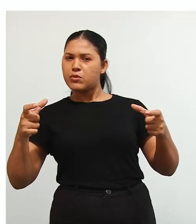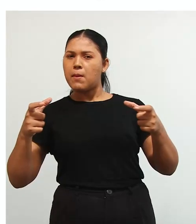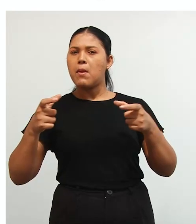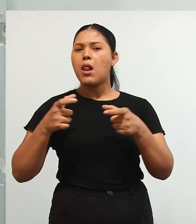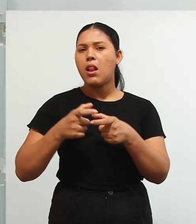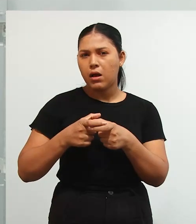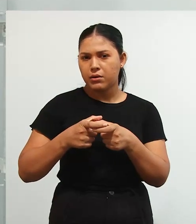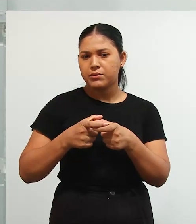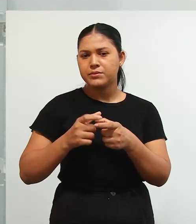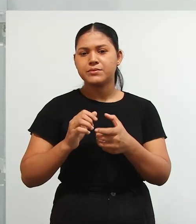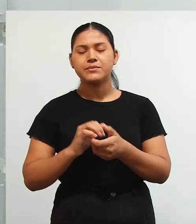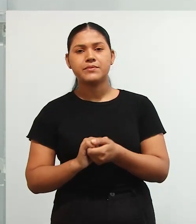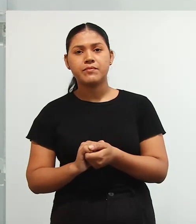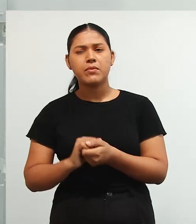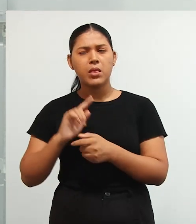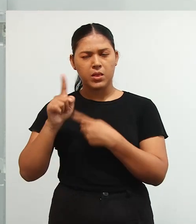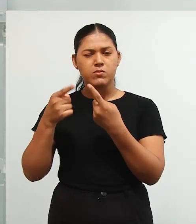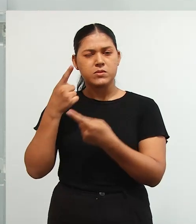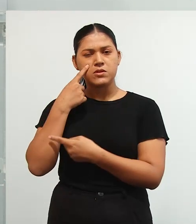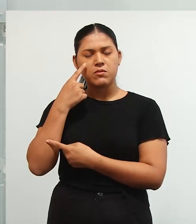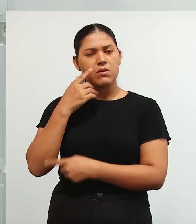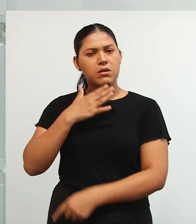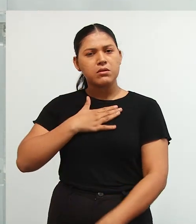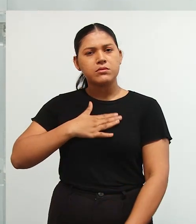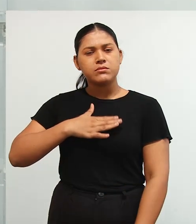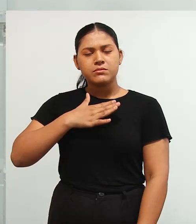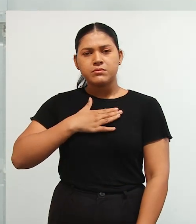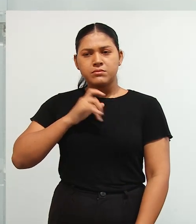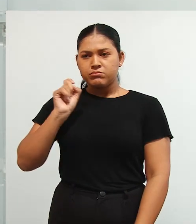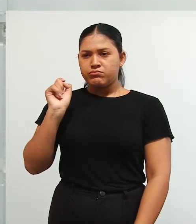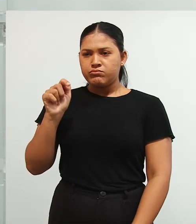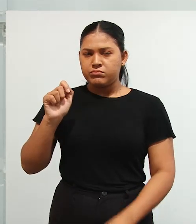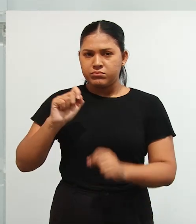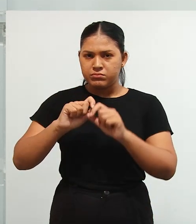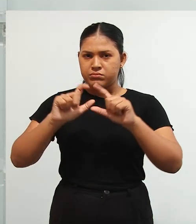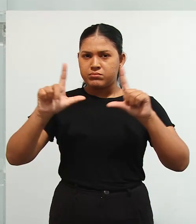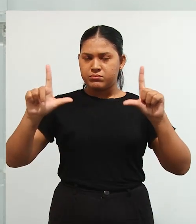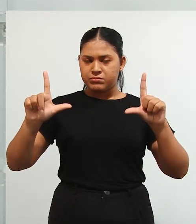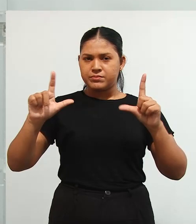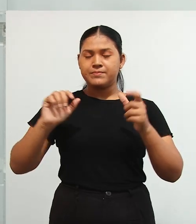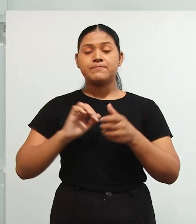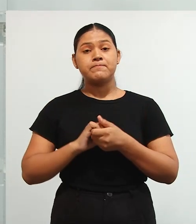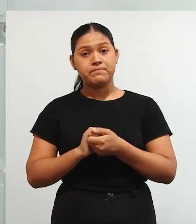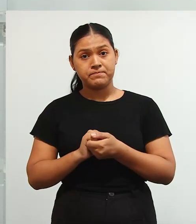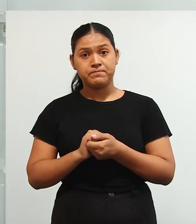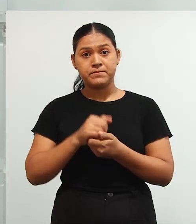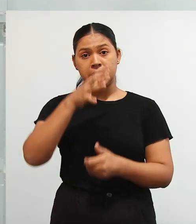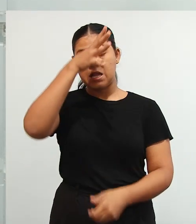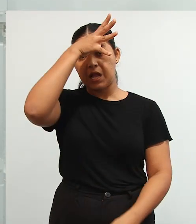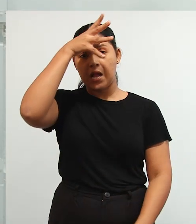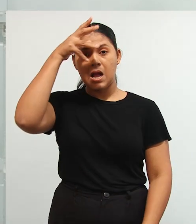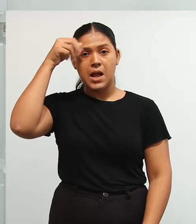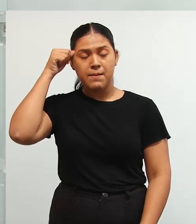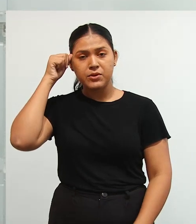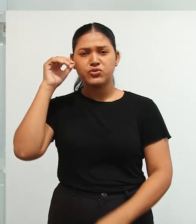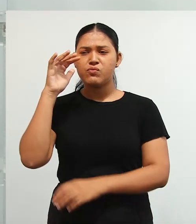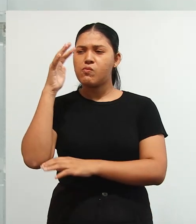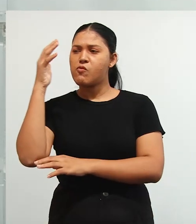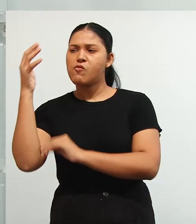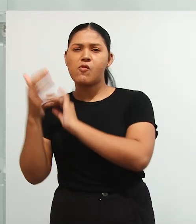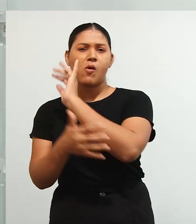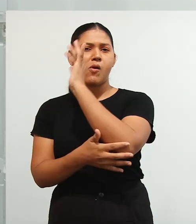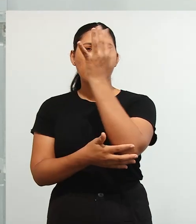para antecipar, depois você vê lá com calma o link, a Amazônia Legal corresponde a mais da metade do